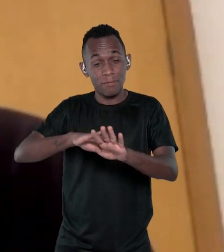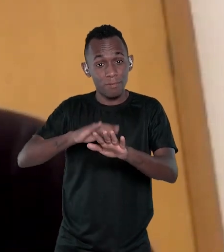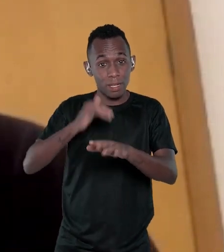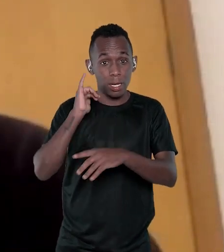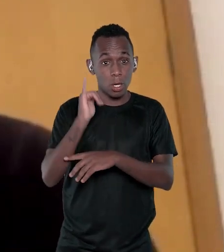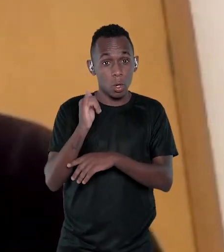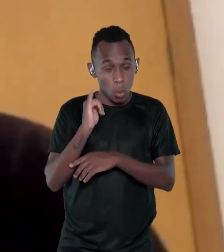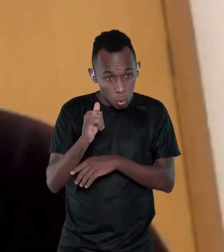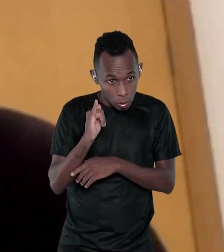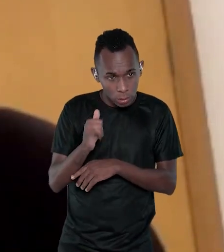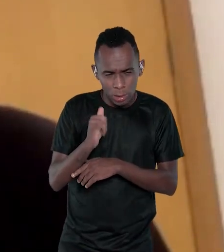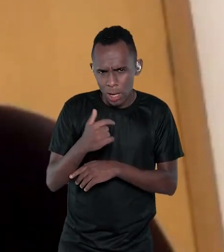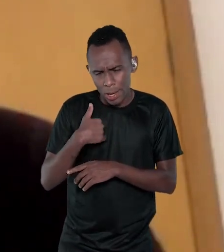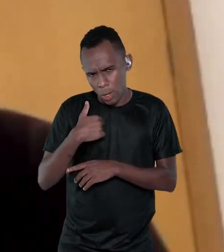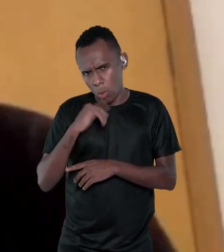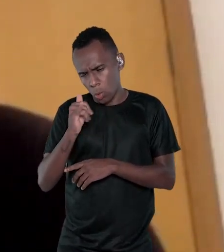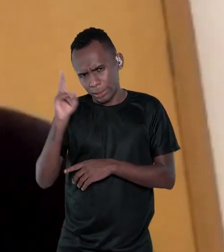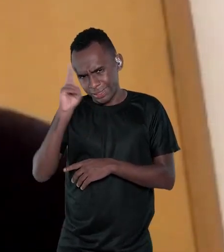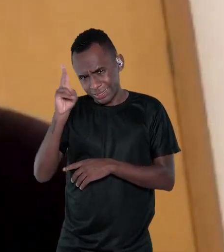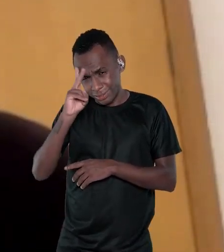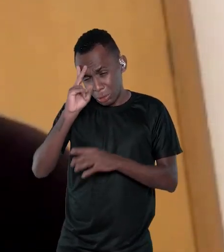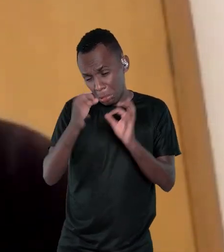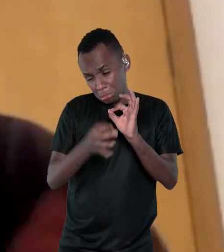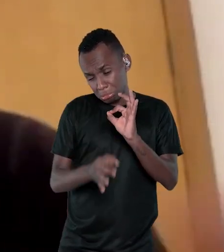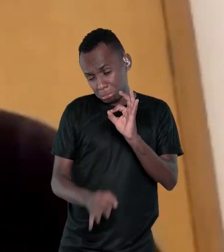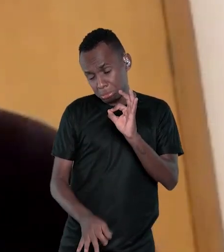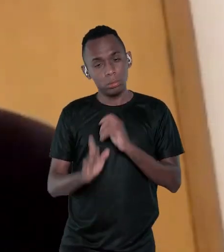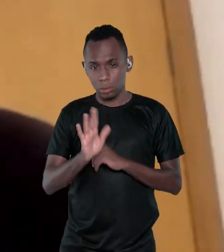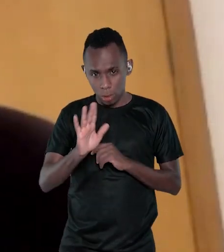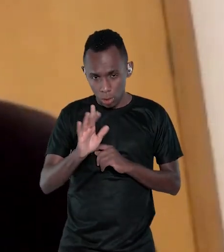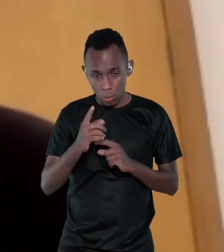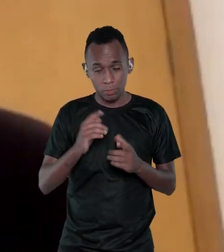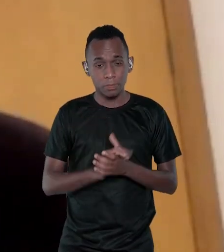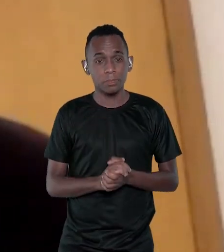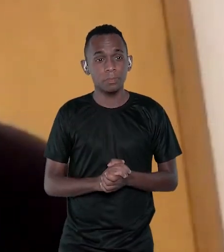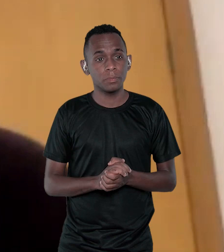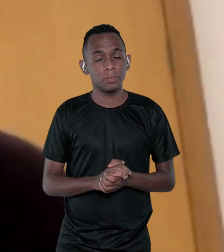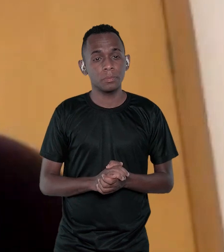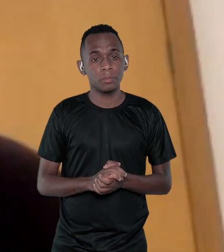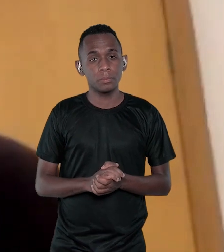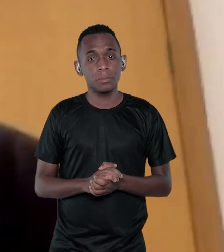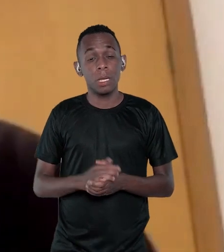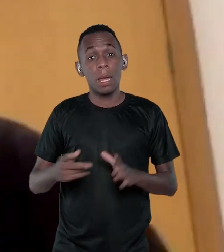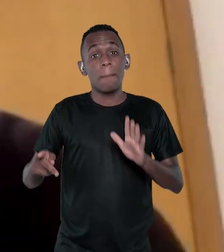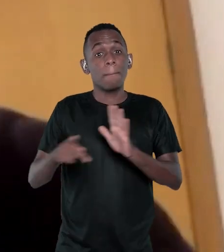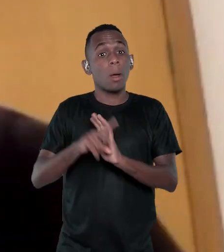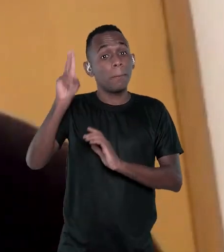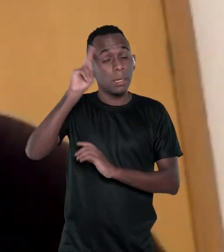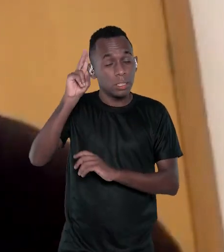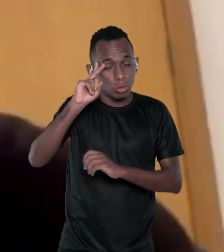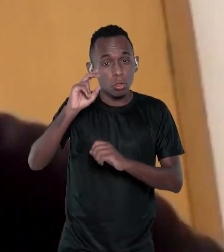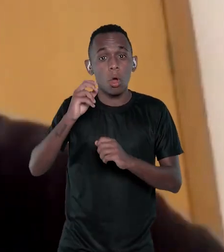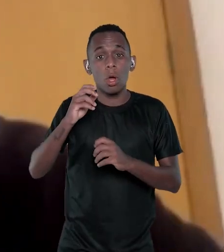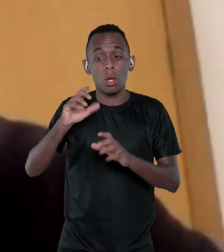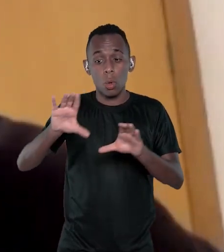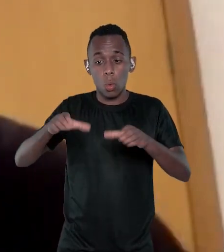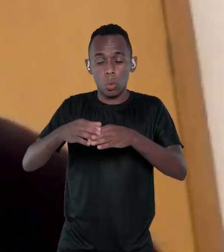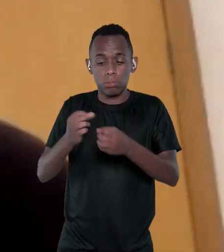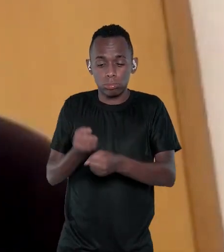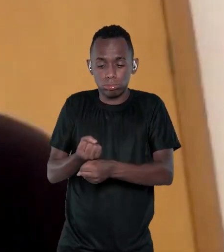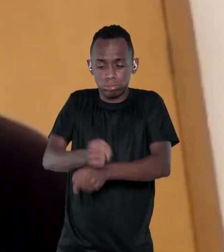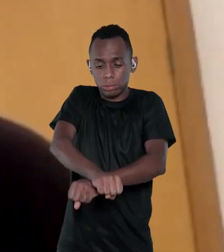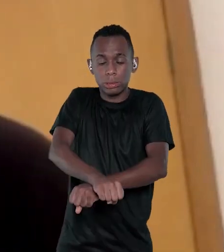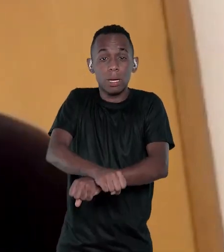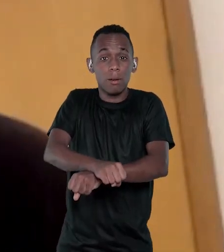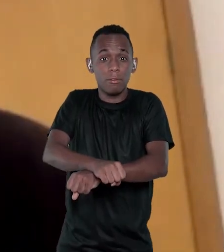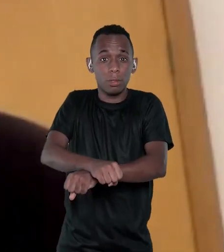conta a história da nau catarinense. Eu não vou contar aqui, que é muito longa. Dos escravos,